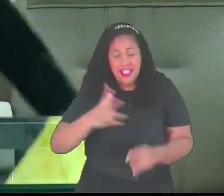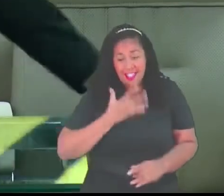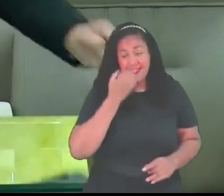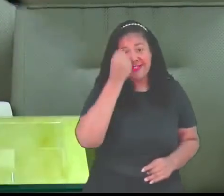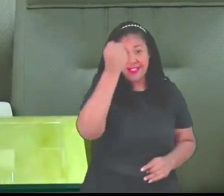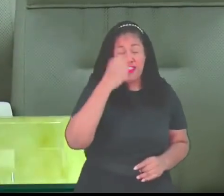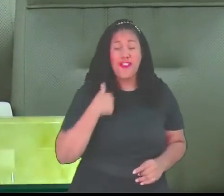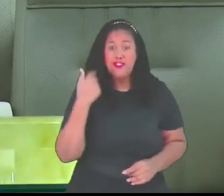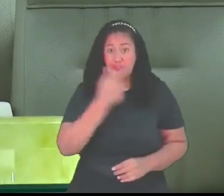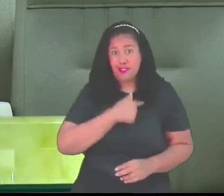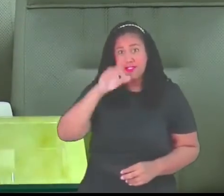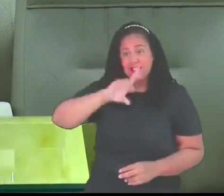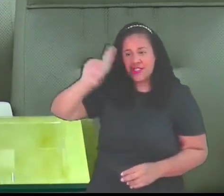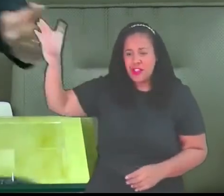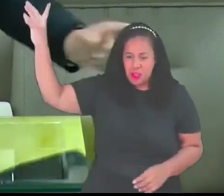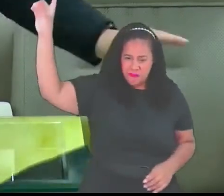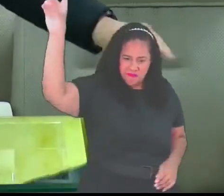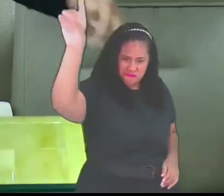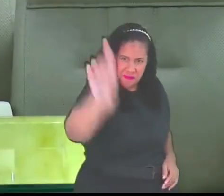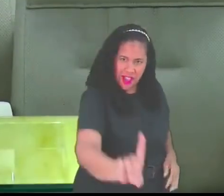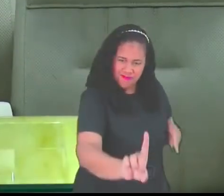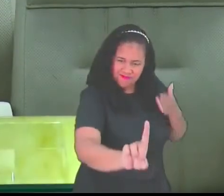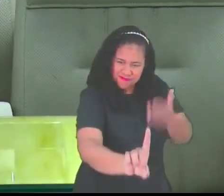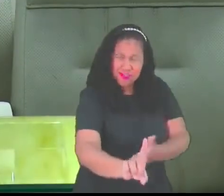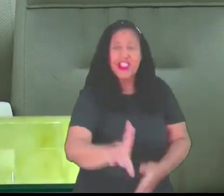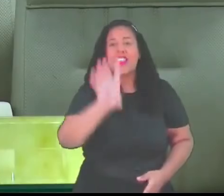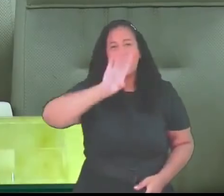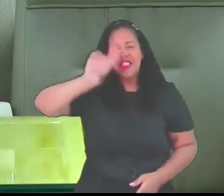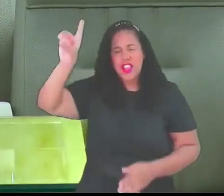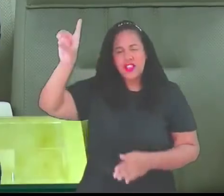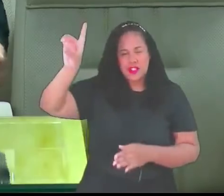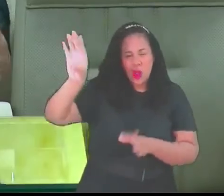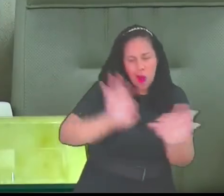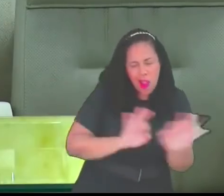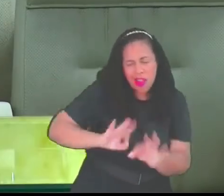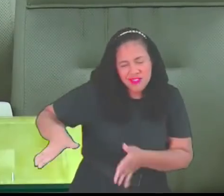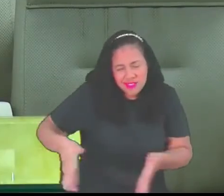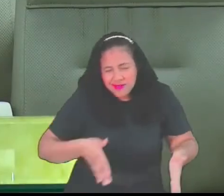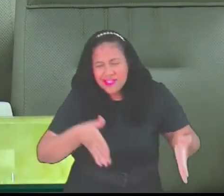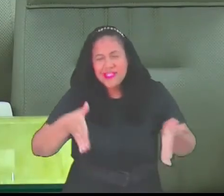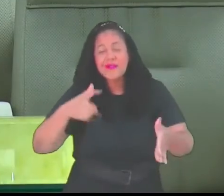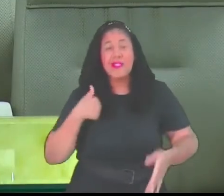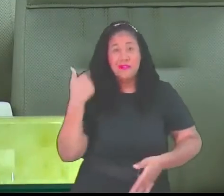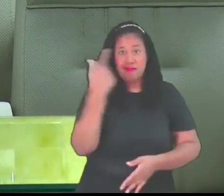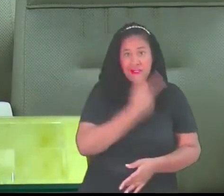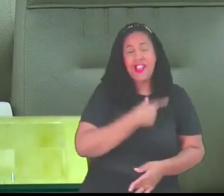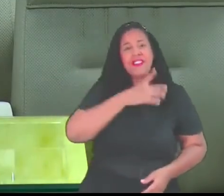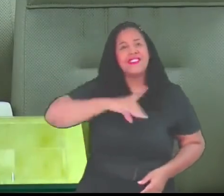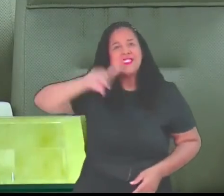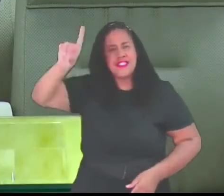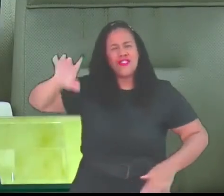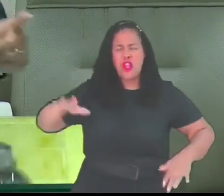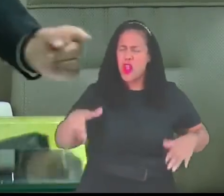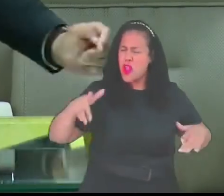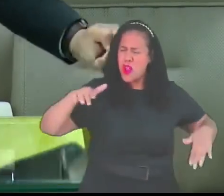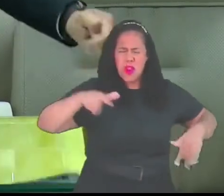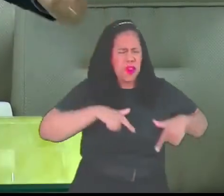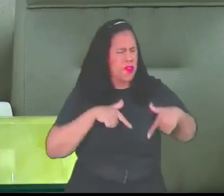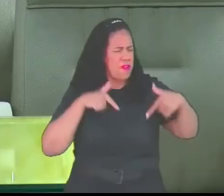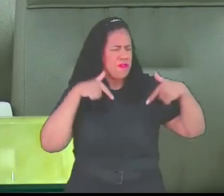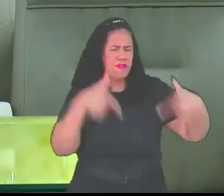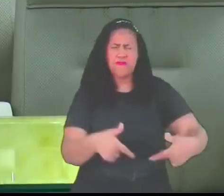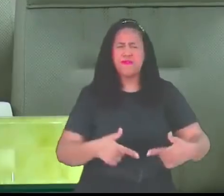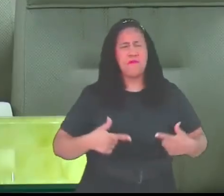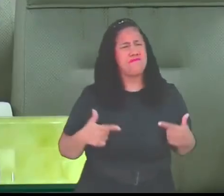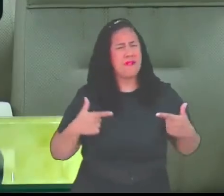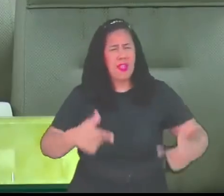salva. O nosso Deus vai na frente. O nosso Deus endereita os caminhos. O nosso Deus guerreia. O nosso